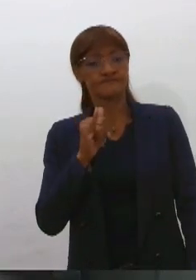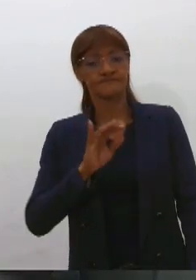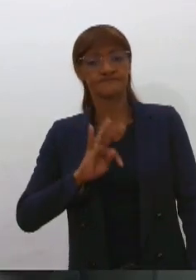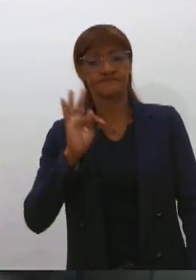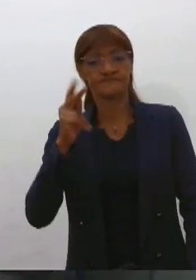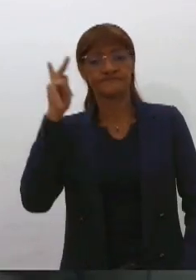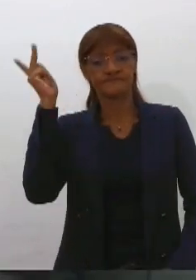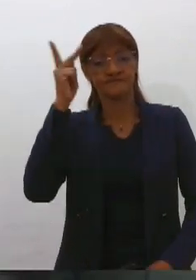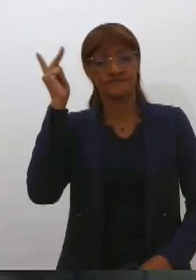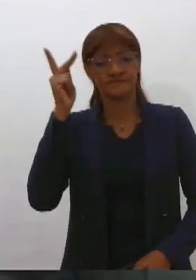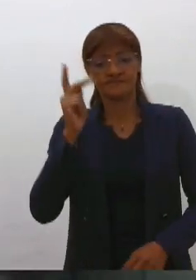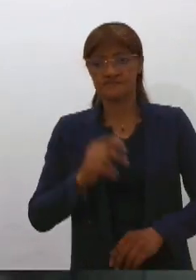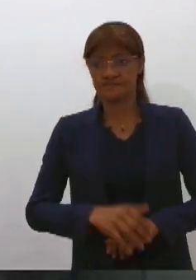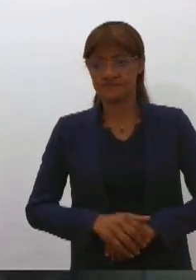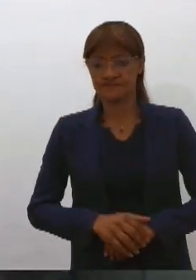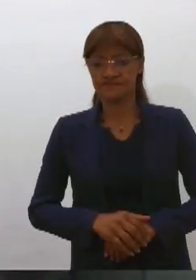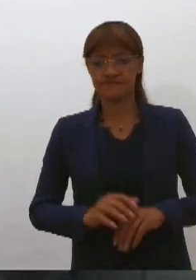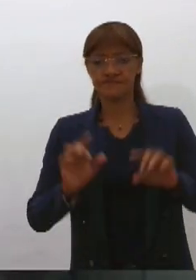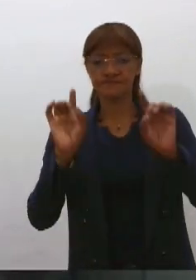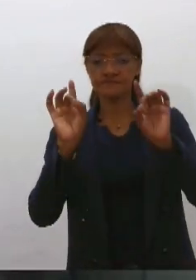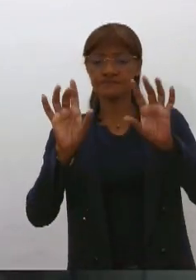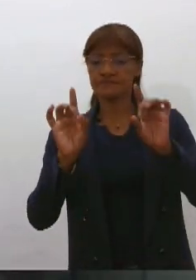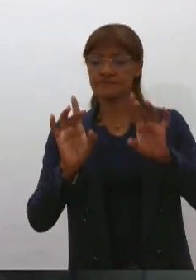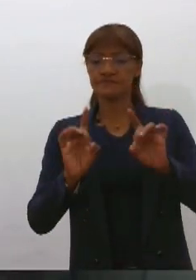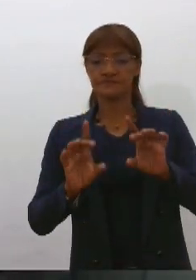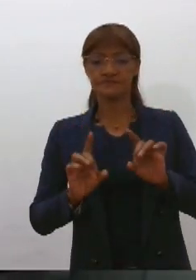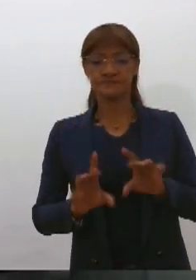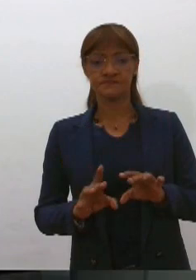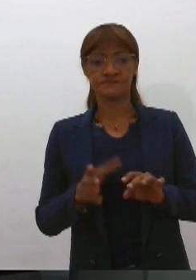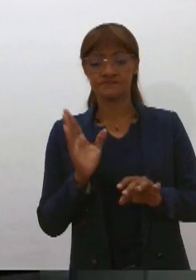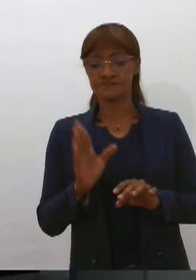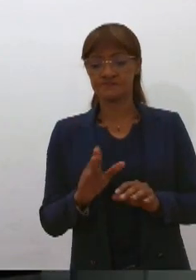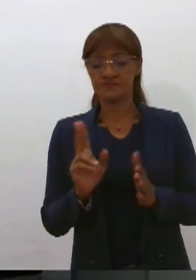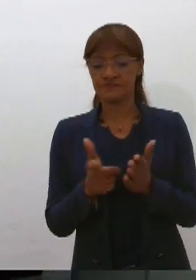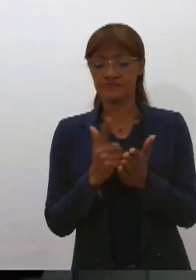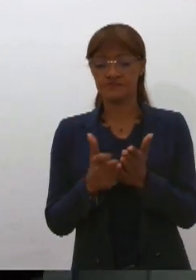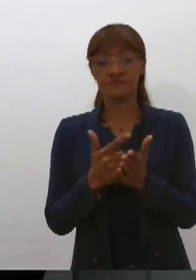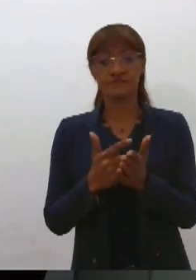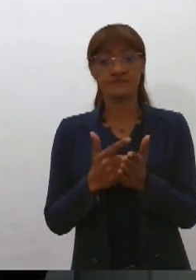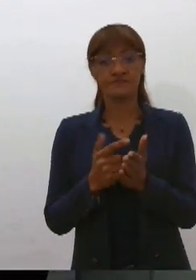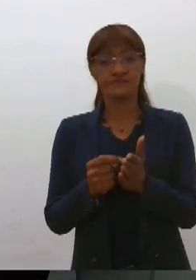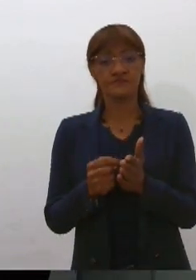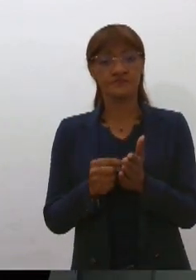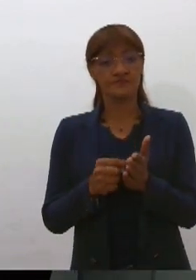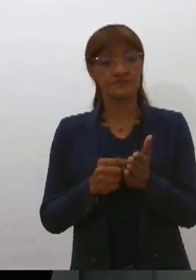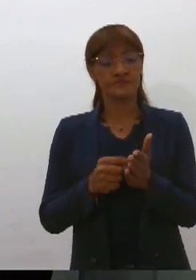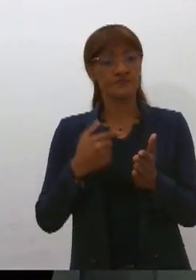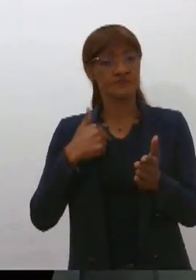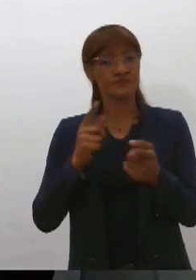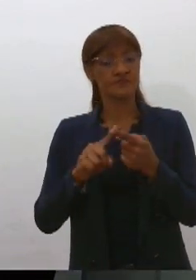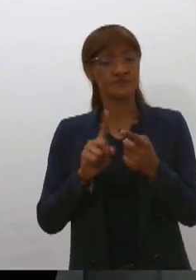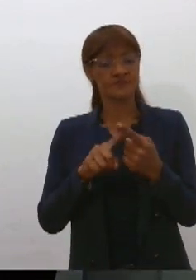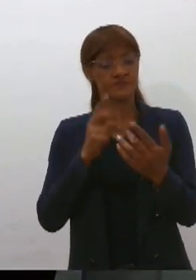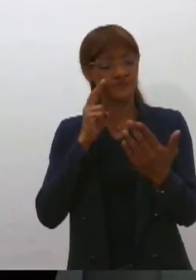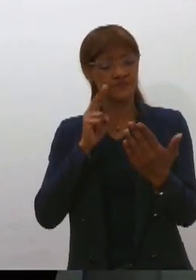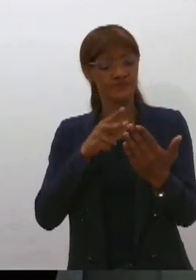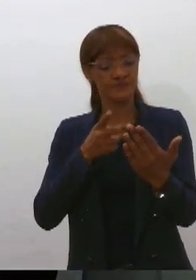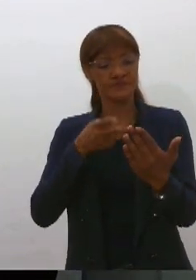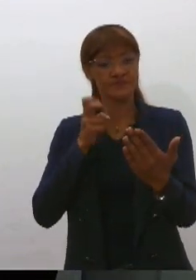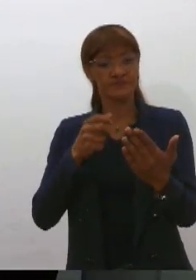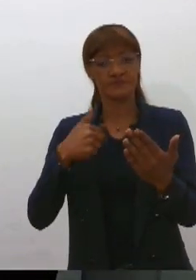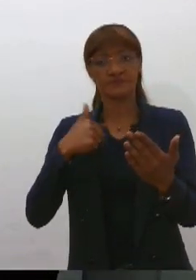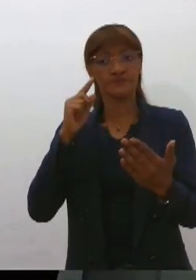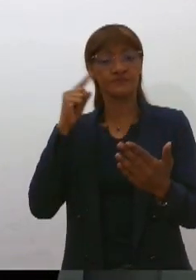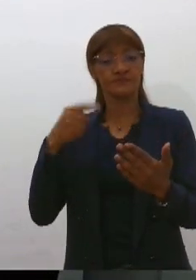De modo especial, esse quinto livro retrata algo que me diz respeito também, porque, como advogado, nós temos